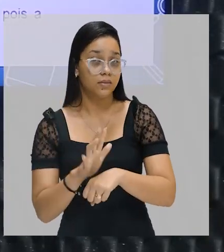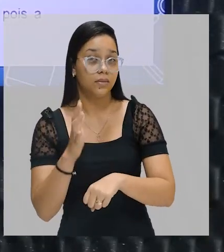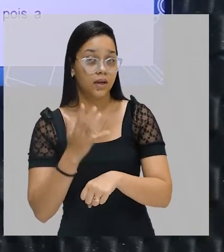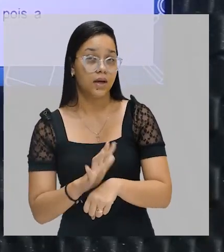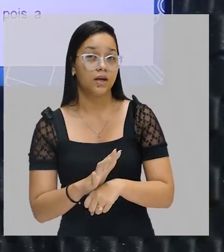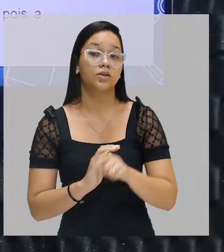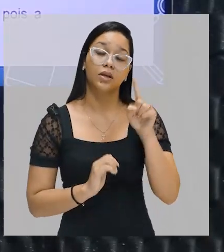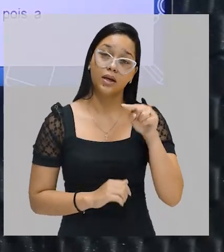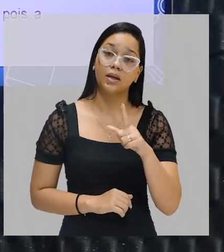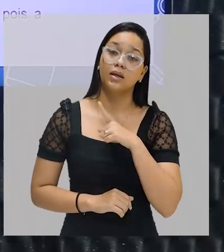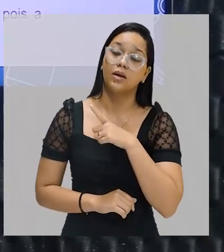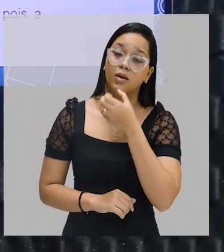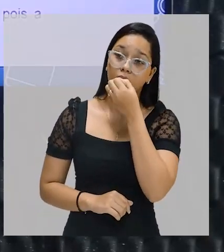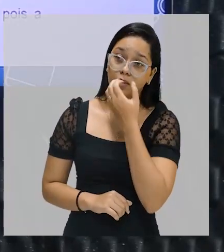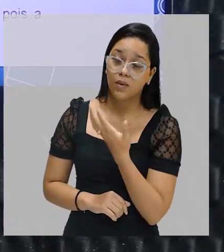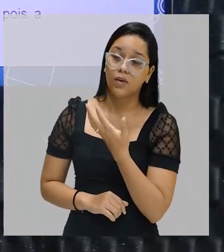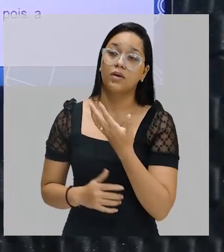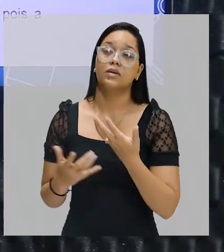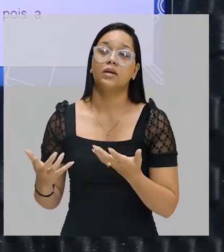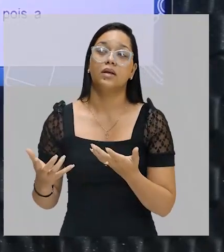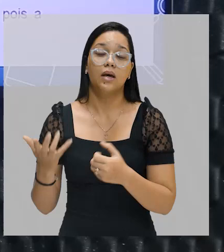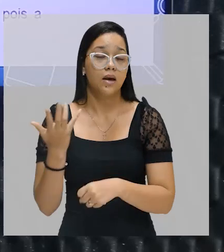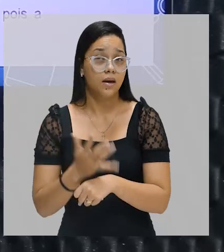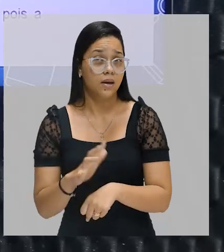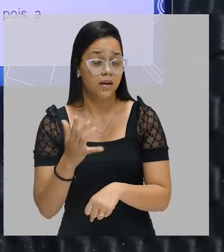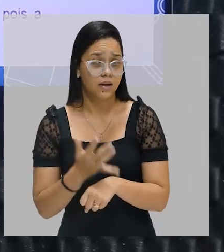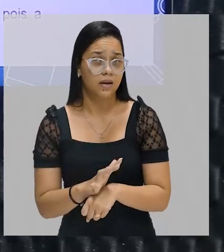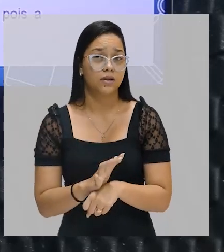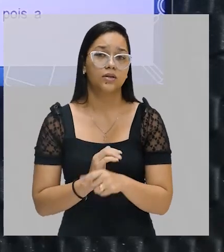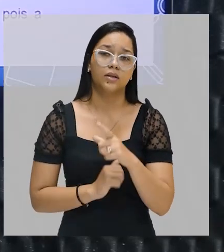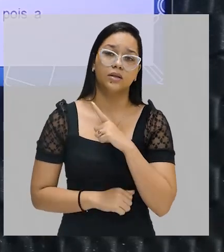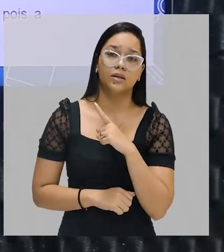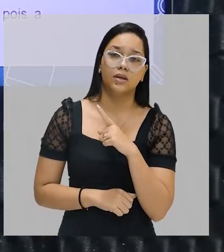exercícios físicos. É um dos benefícios que a prática de exercícios